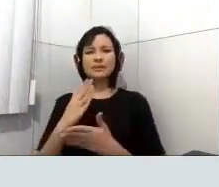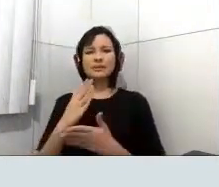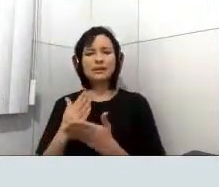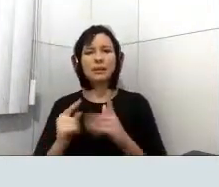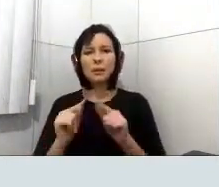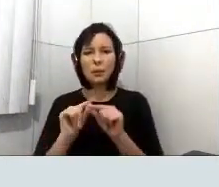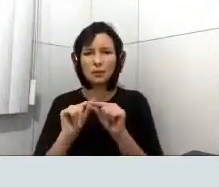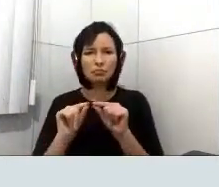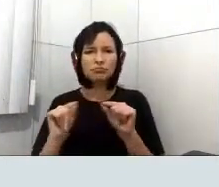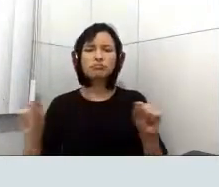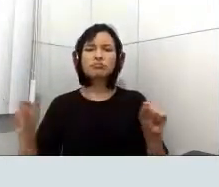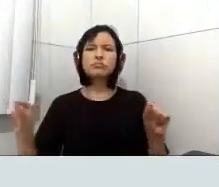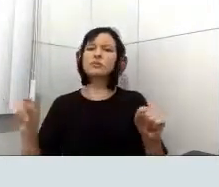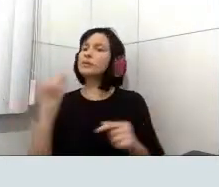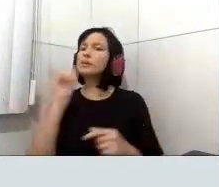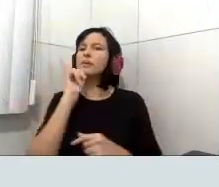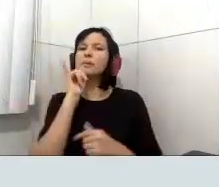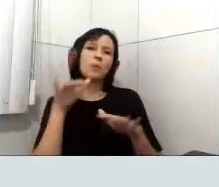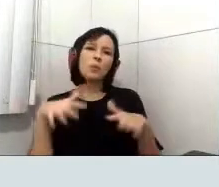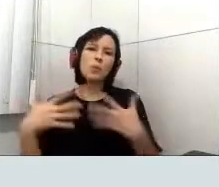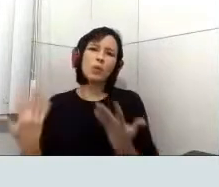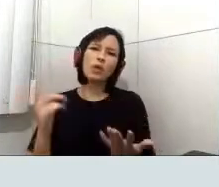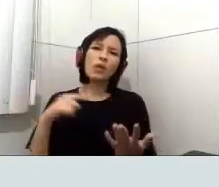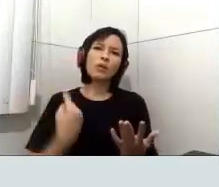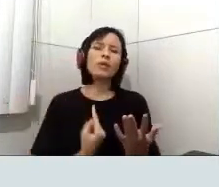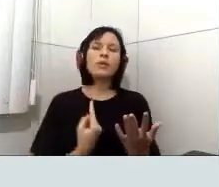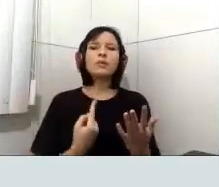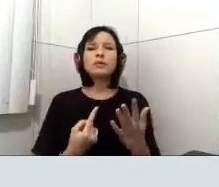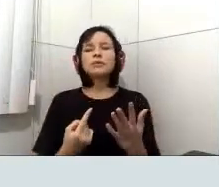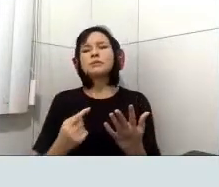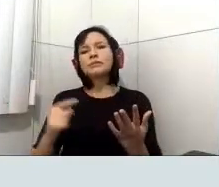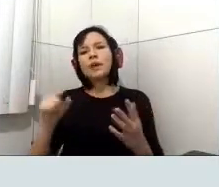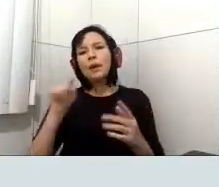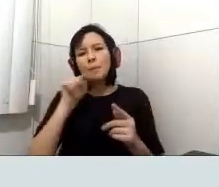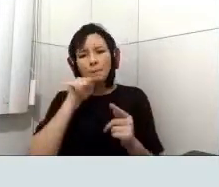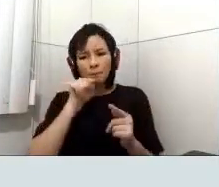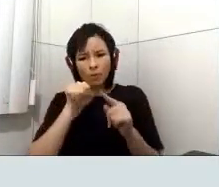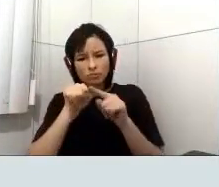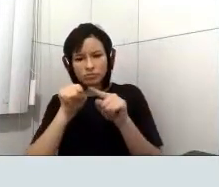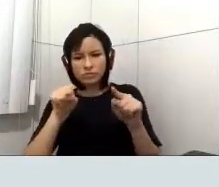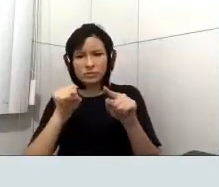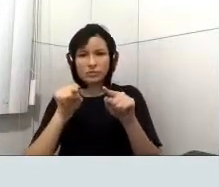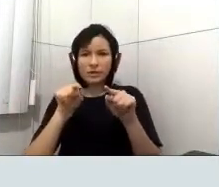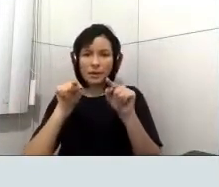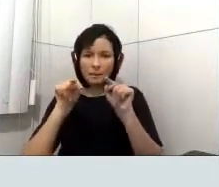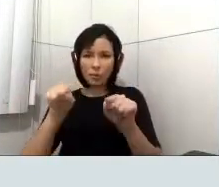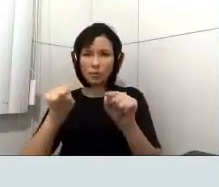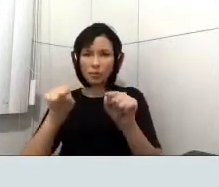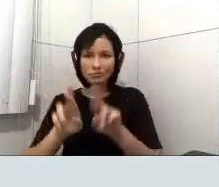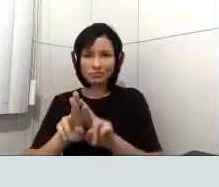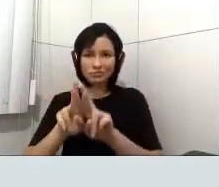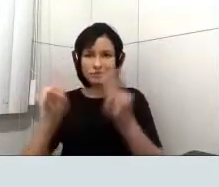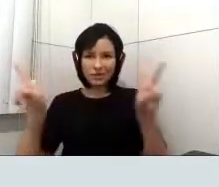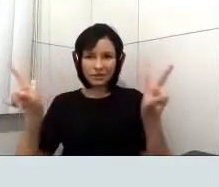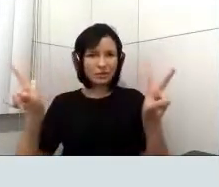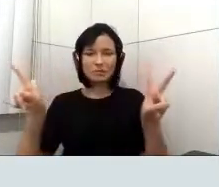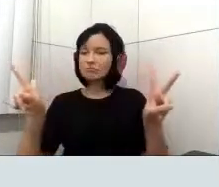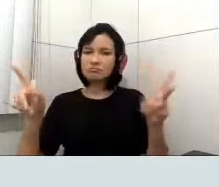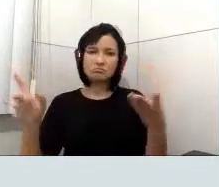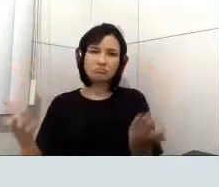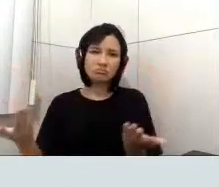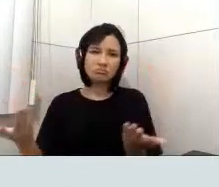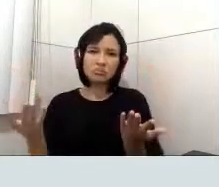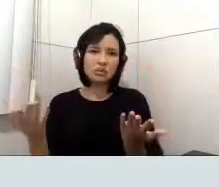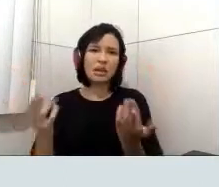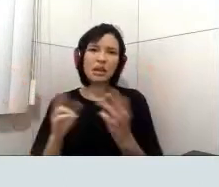isso. Então, quando nós estamos falando em pontos distintos, estamos falando em pontos que são diferentes, ou seja,